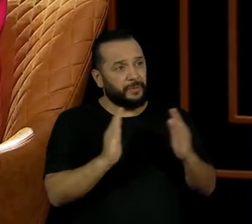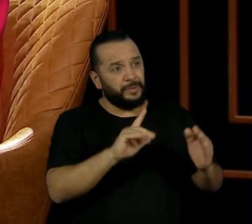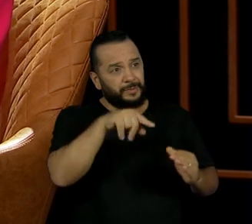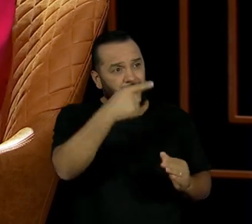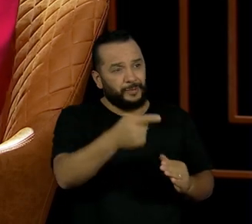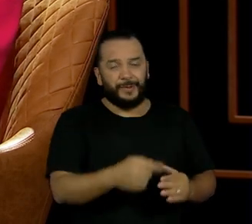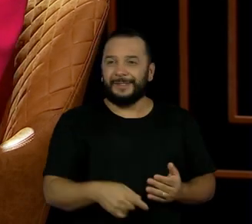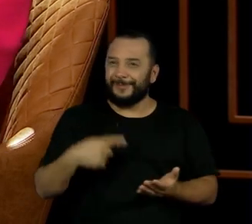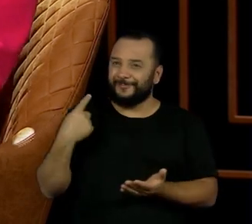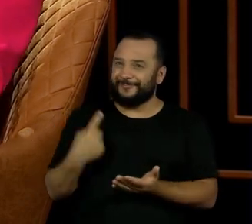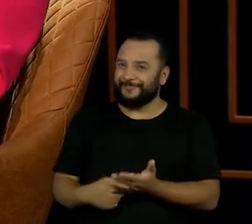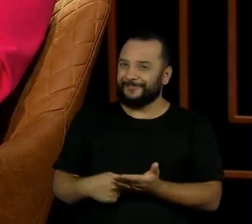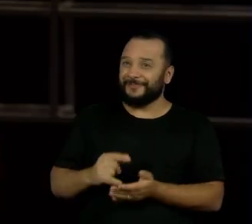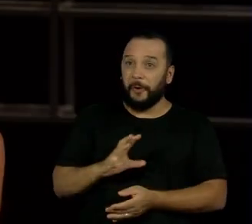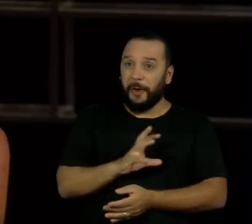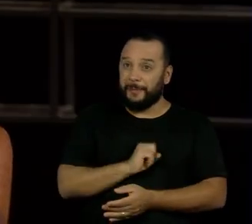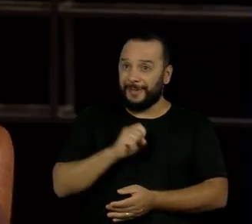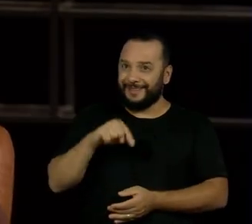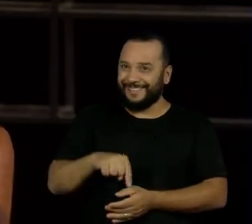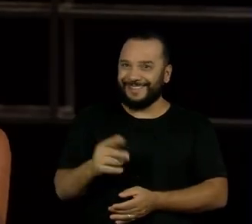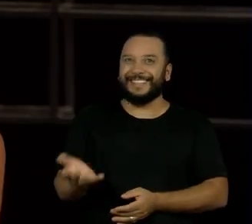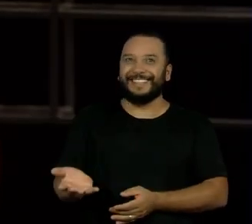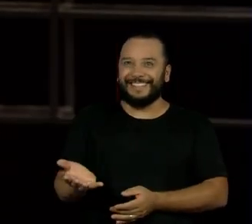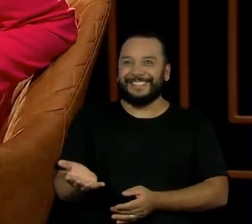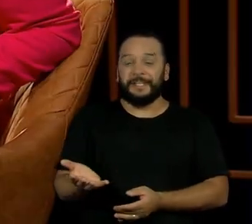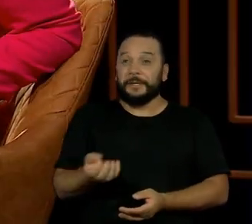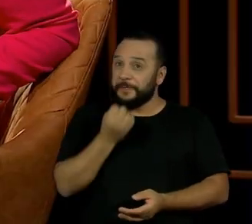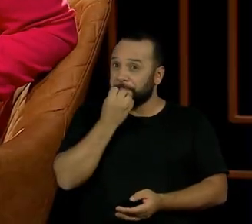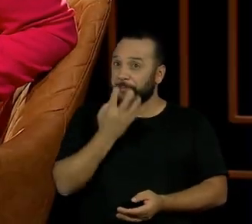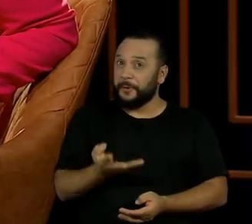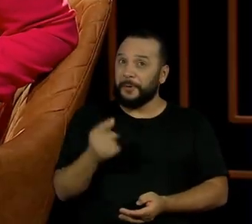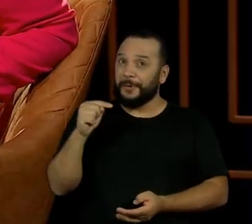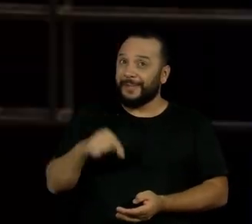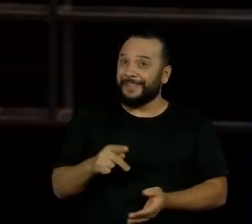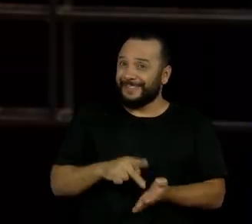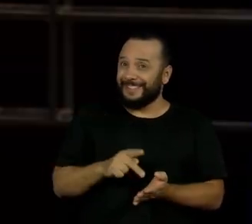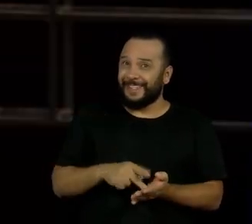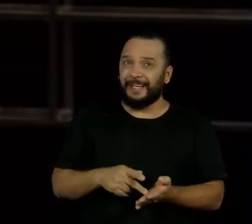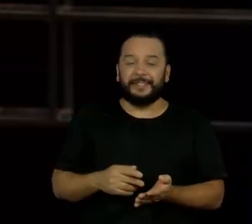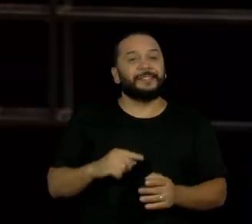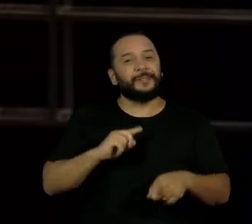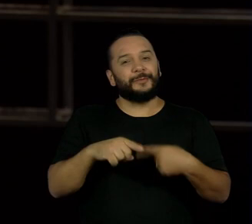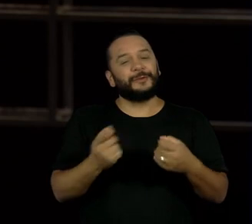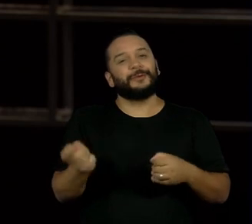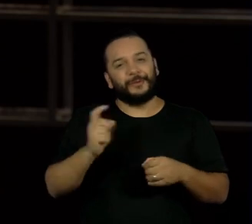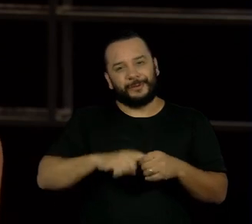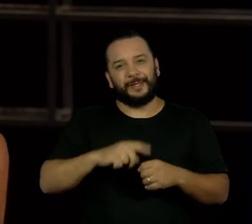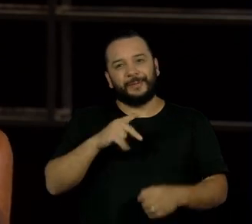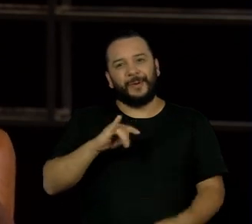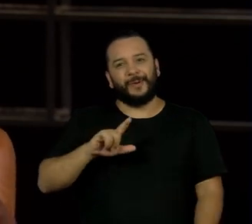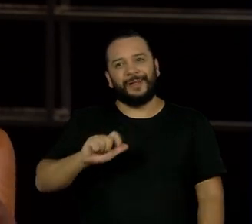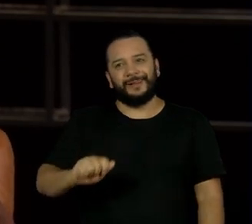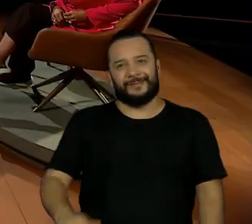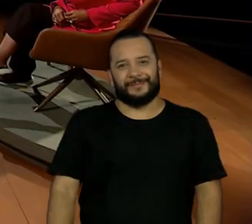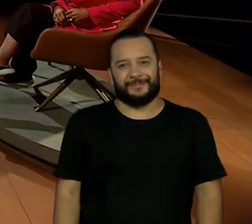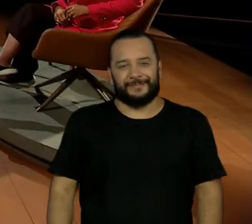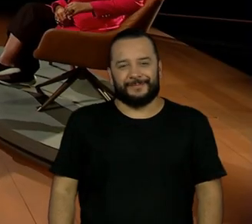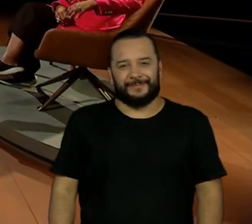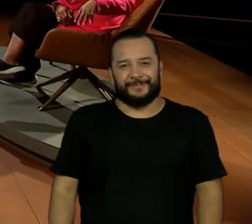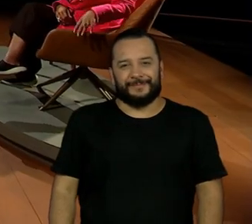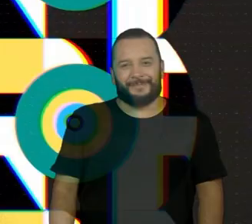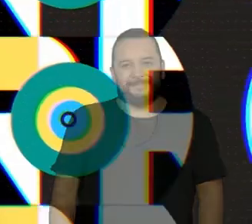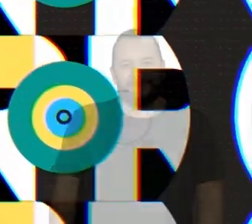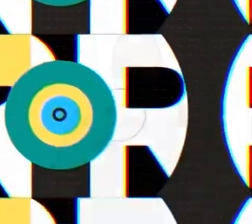Ai meu Deus tá amando isso ai que delícia então a gente volta já com Paulo Lima